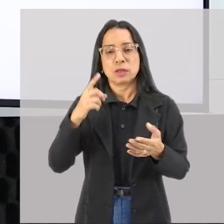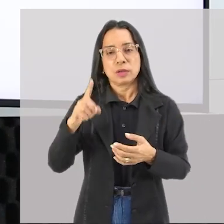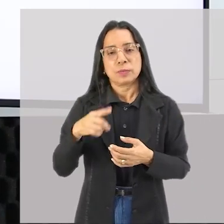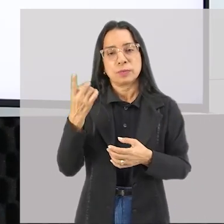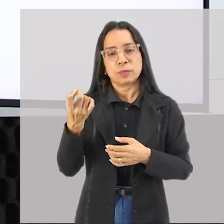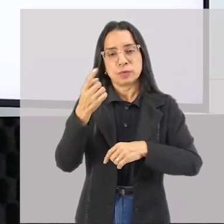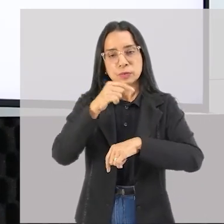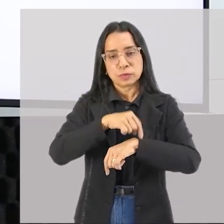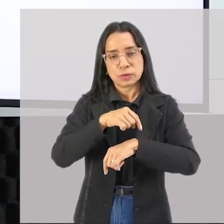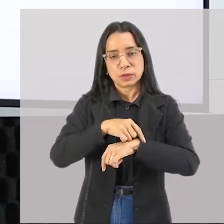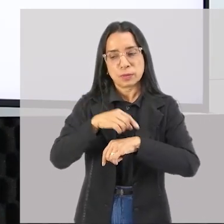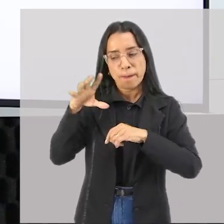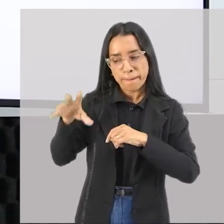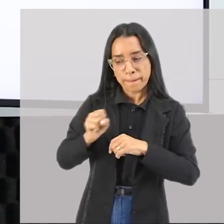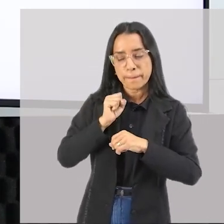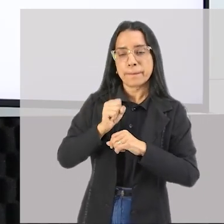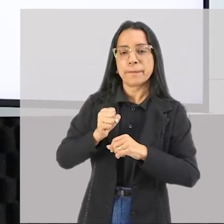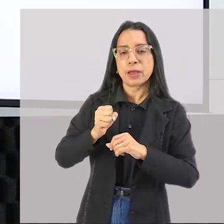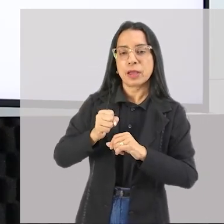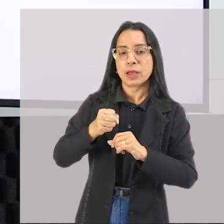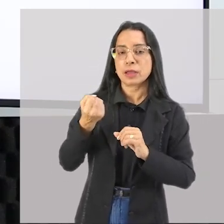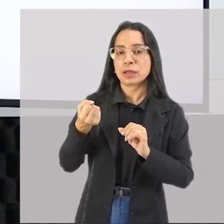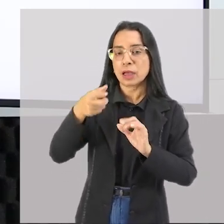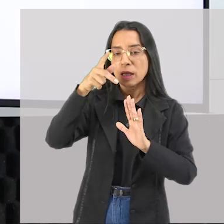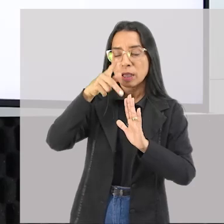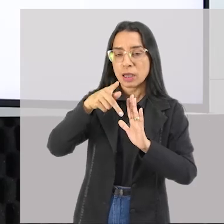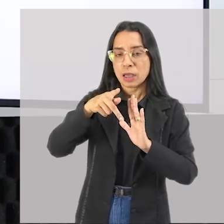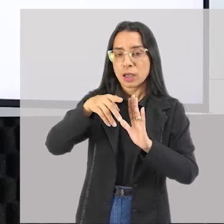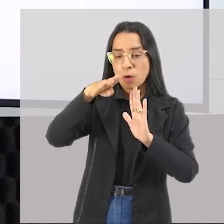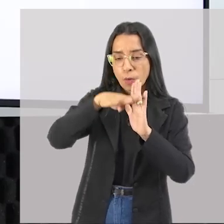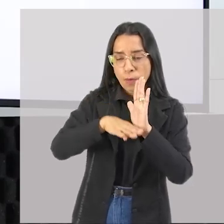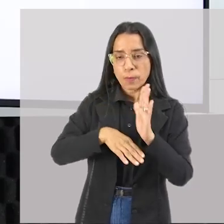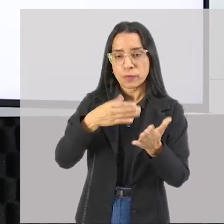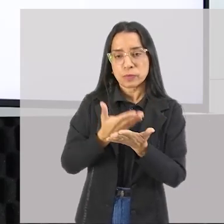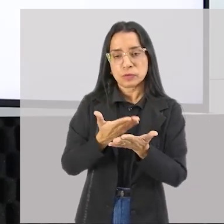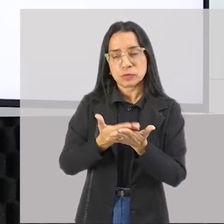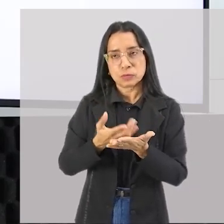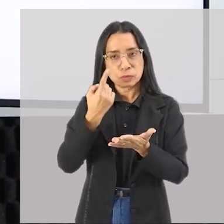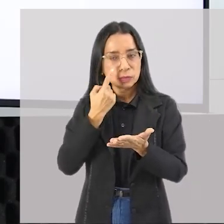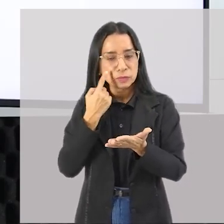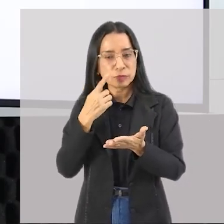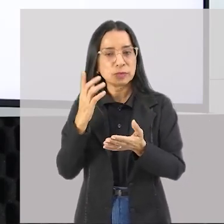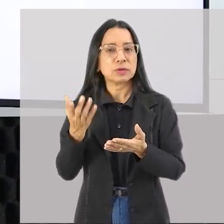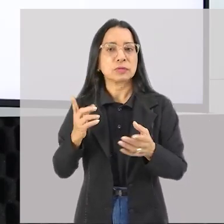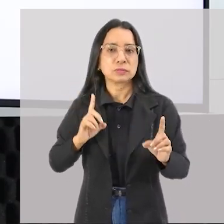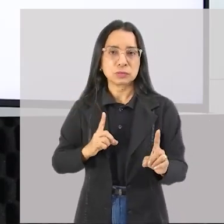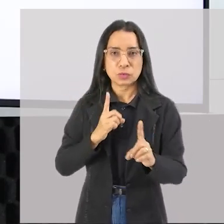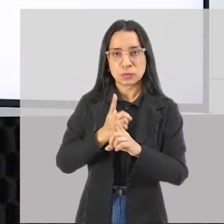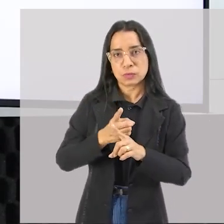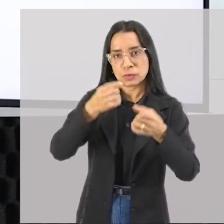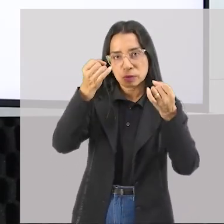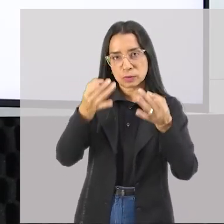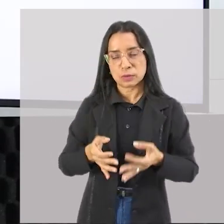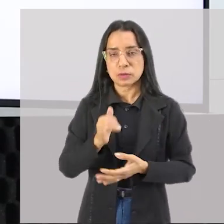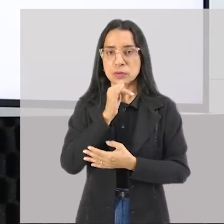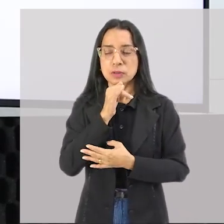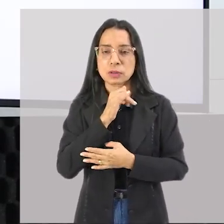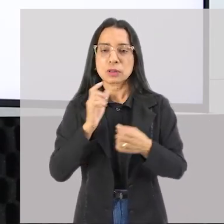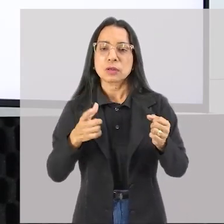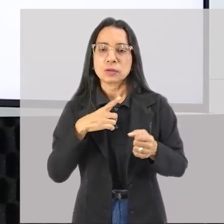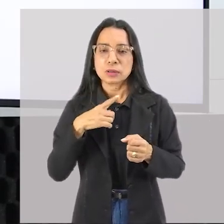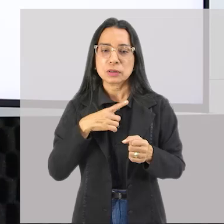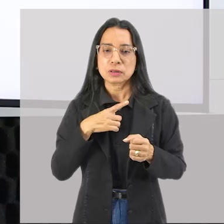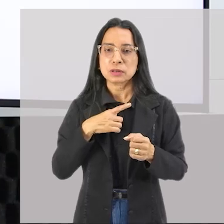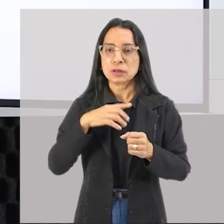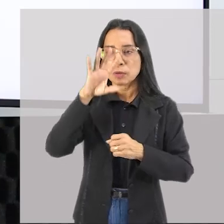com mais tempo, pega esse plano de estudo, dá uma olhada, lá você vai encontrar essas explicações, os exemplos e vai